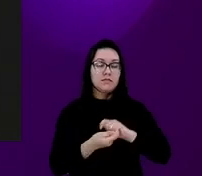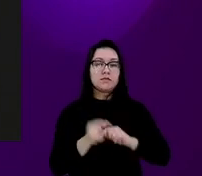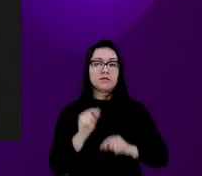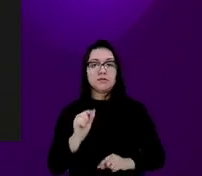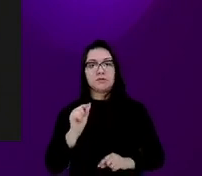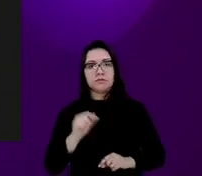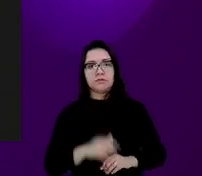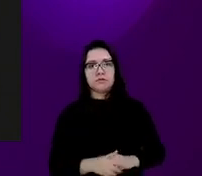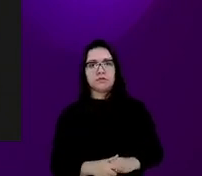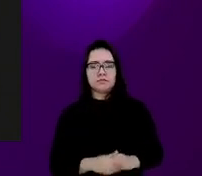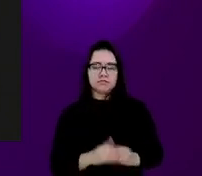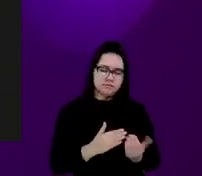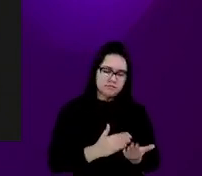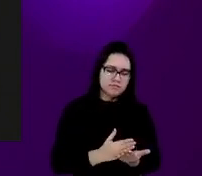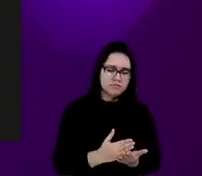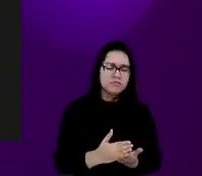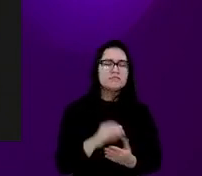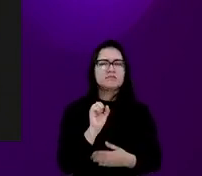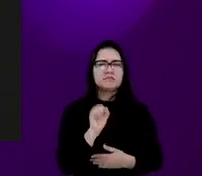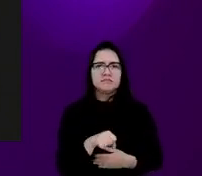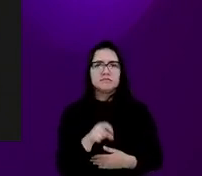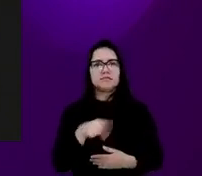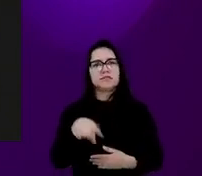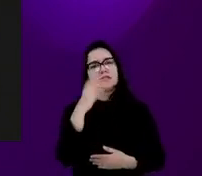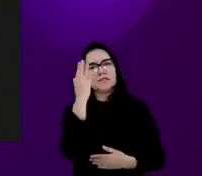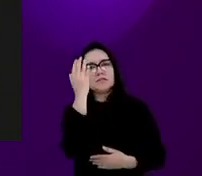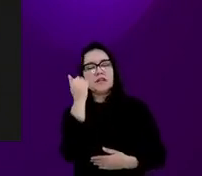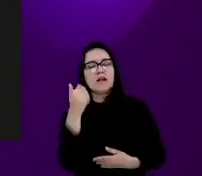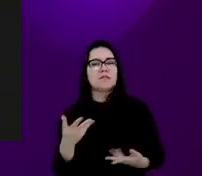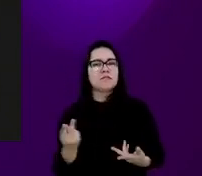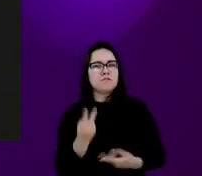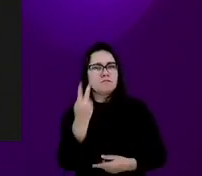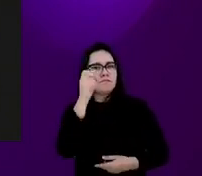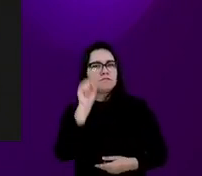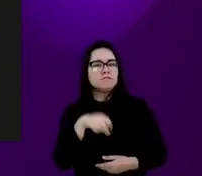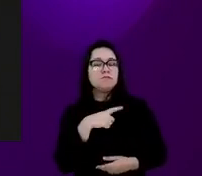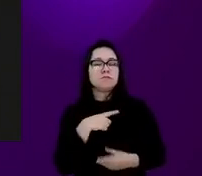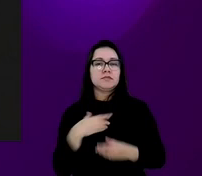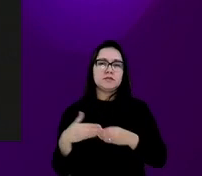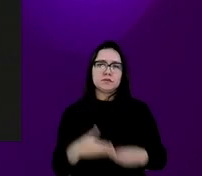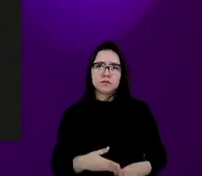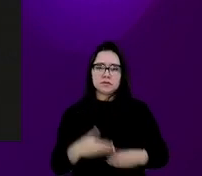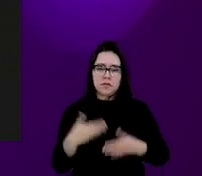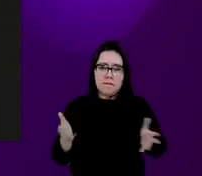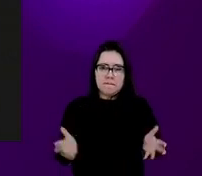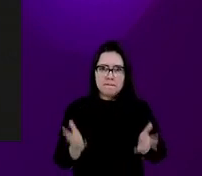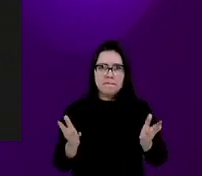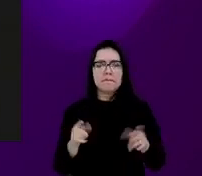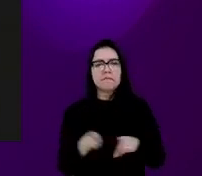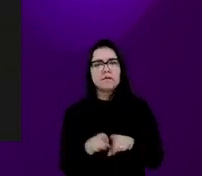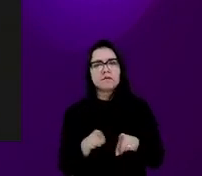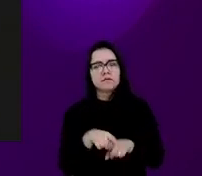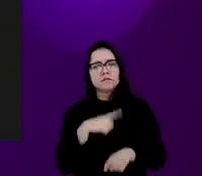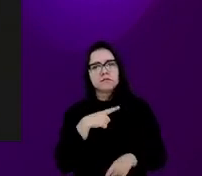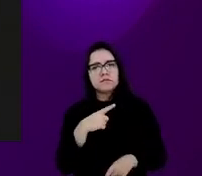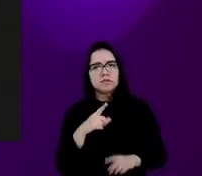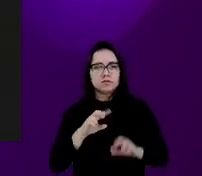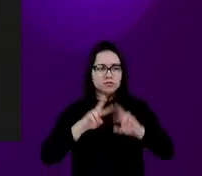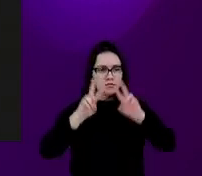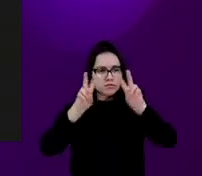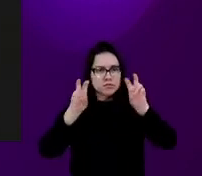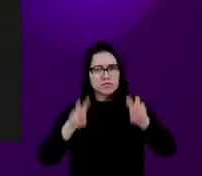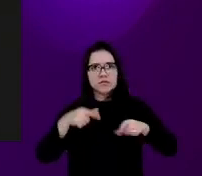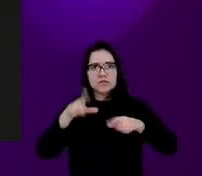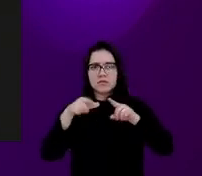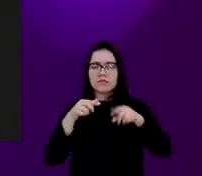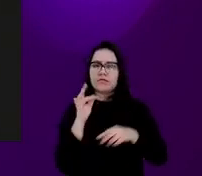e iniciou, não tem dúvida nenhuma do seu grande valor, porque isso trouxe e puxou, estimulou uma série de outras questões que vieram no futuro.